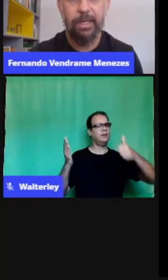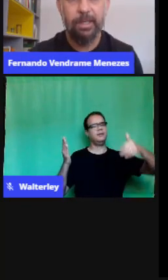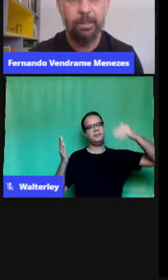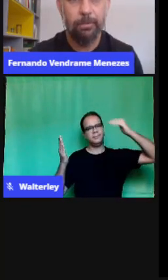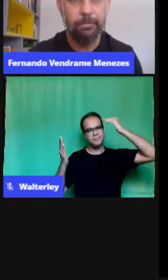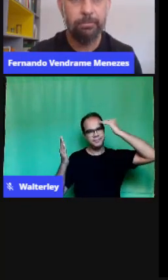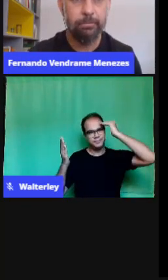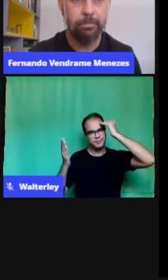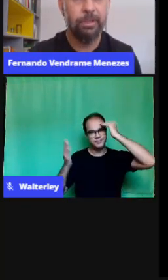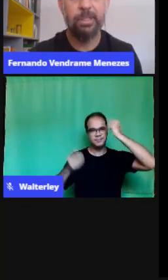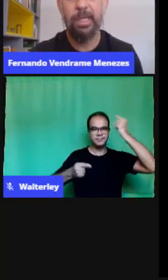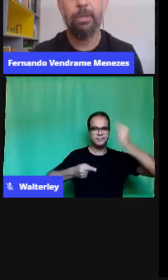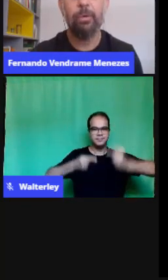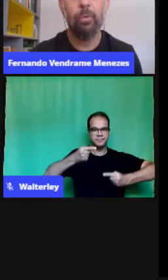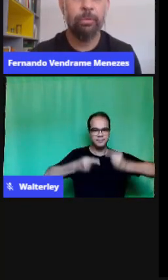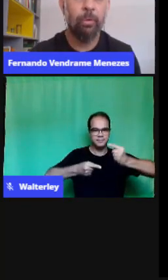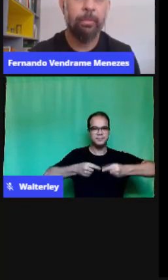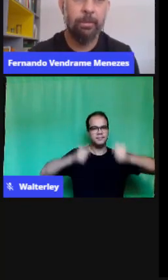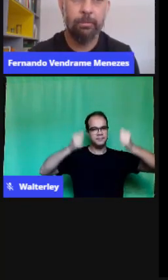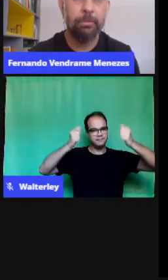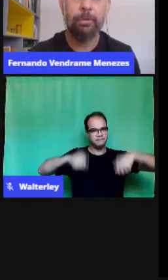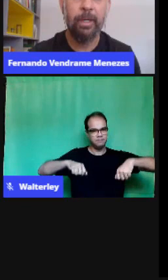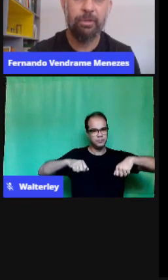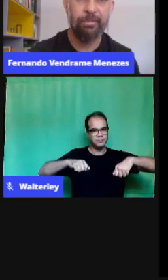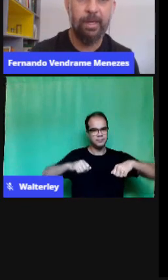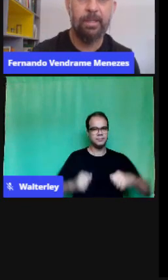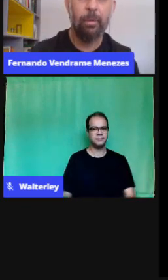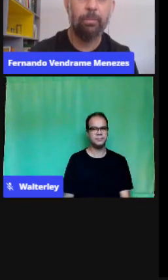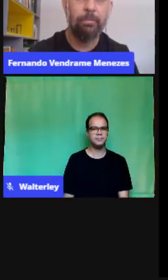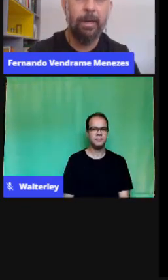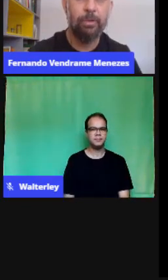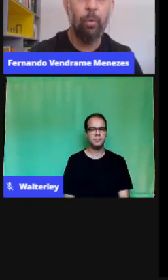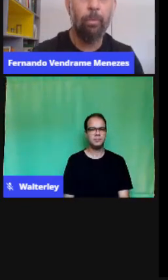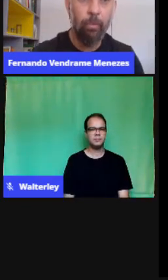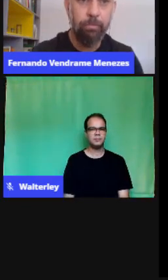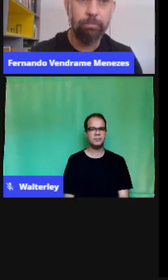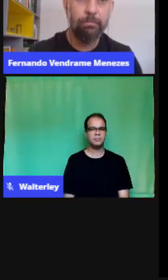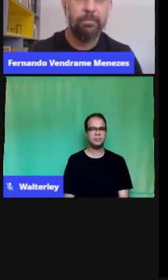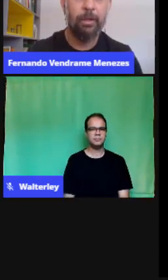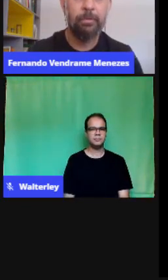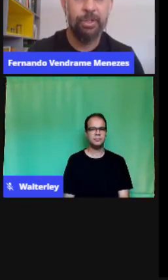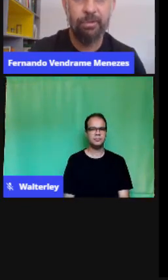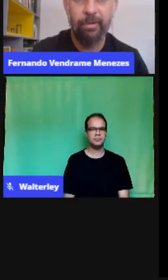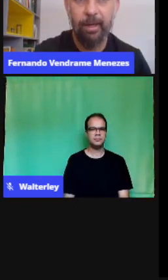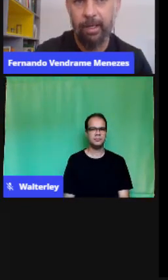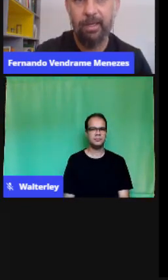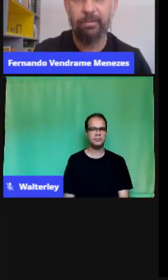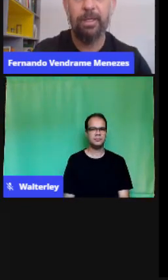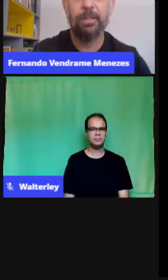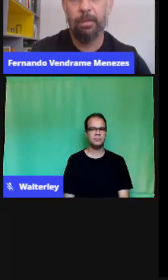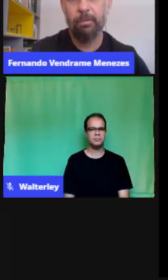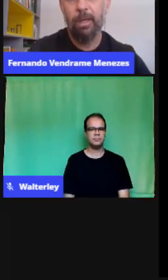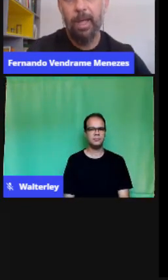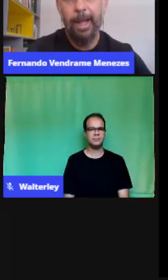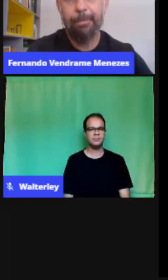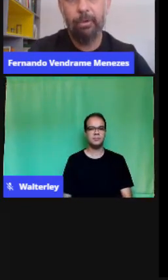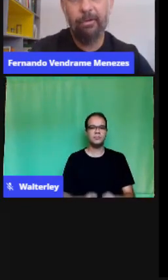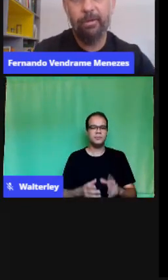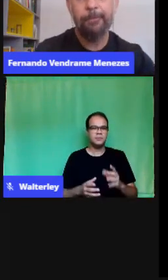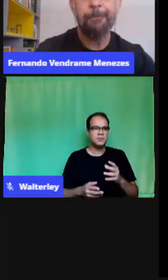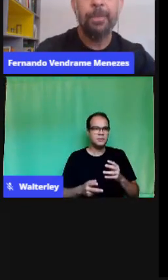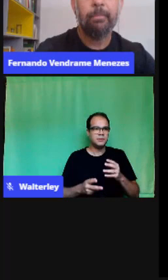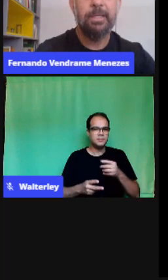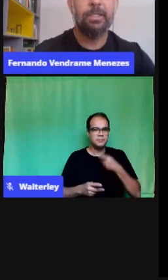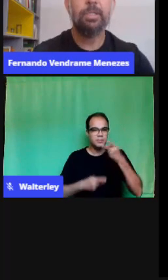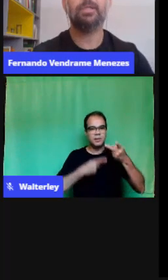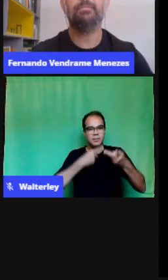instrumentos de avaliação. Né? A gente sabe que o instrumento de avaliação mais comum, né, quando a gente fala em avaliação, é a